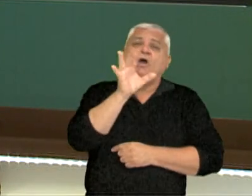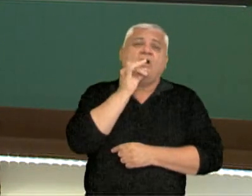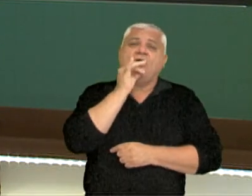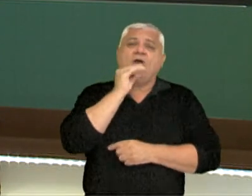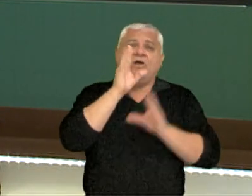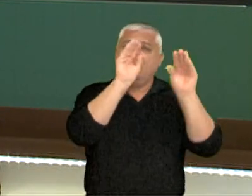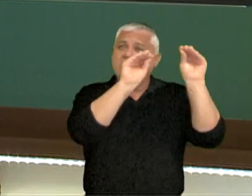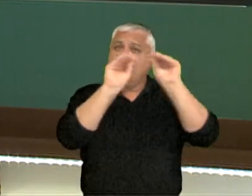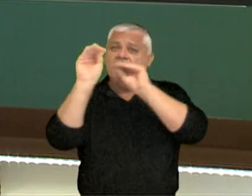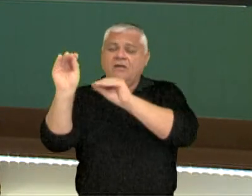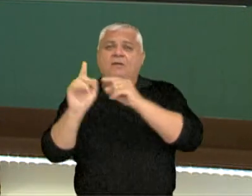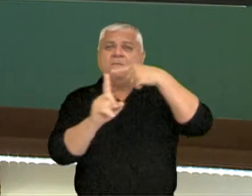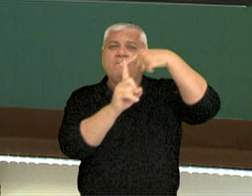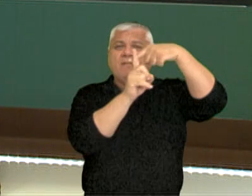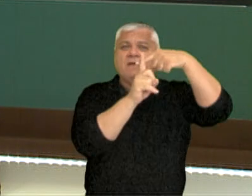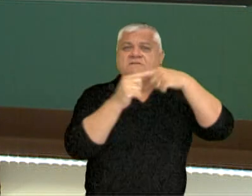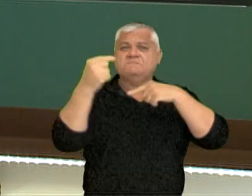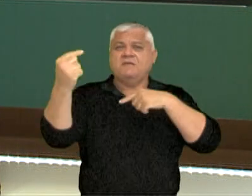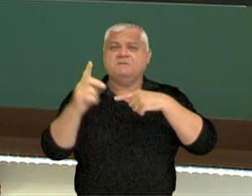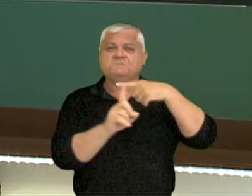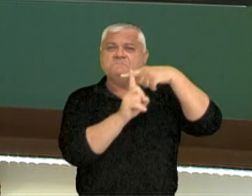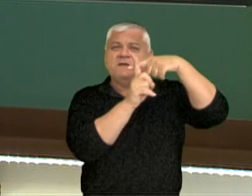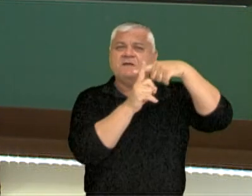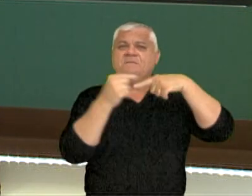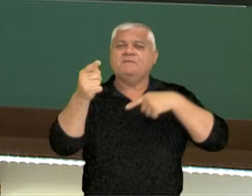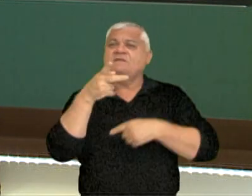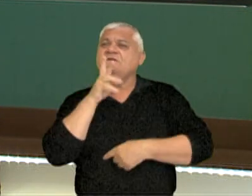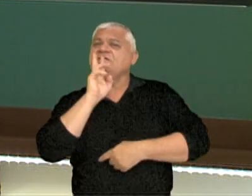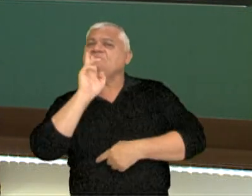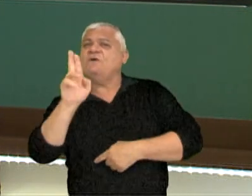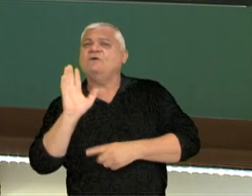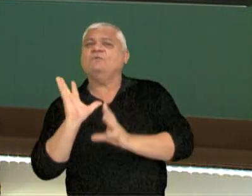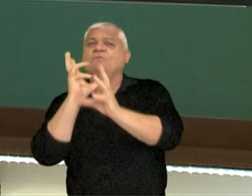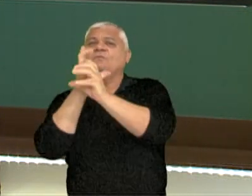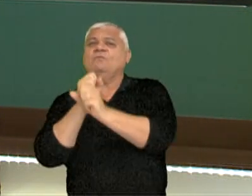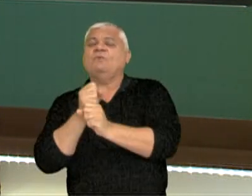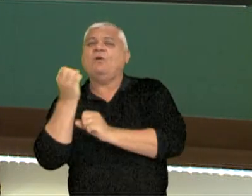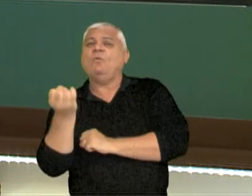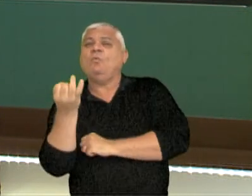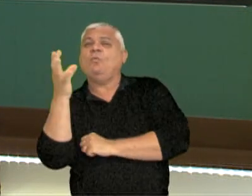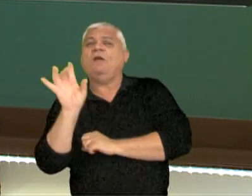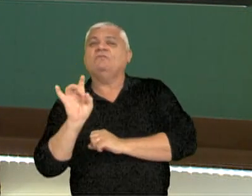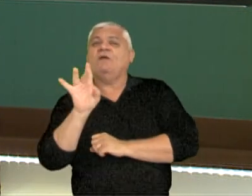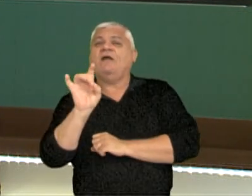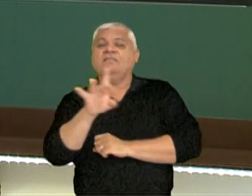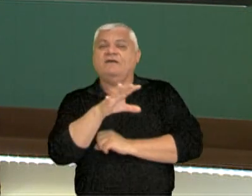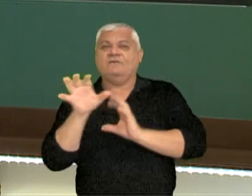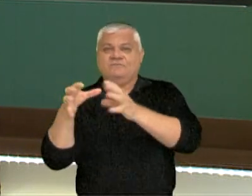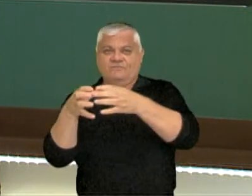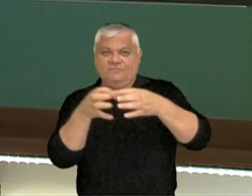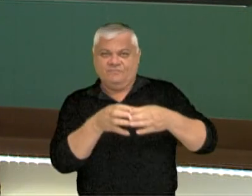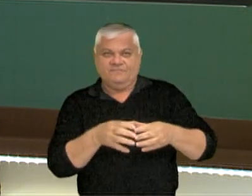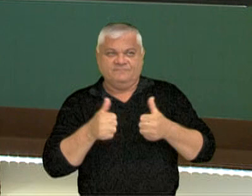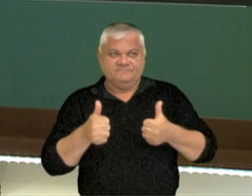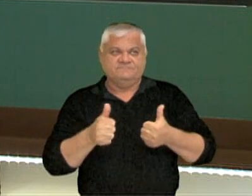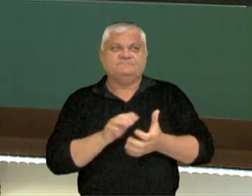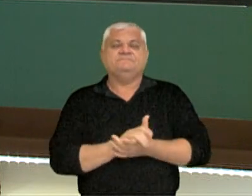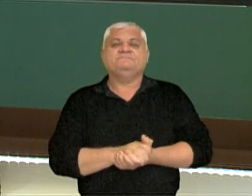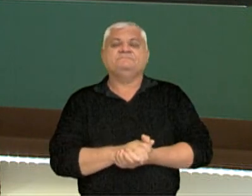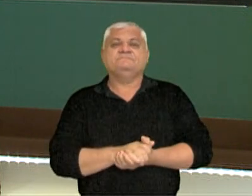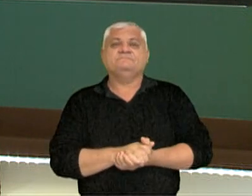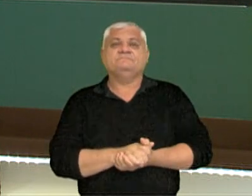essa diferença, para a gente encontrar o saldo de gols de cada time, ok?